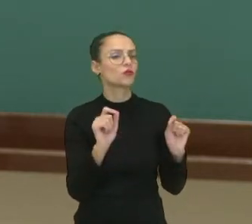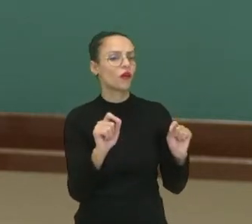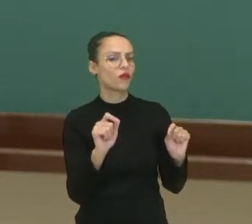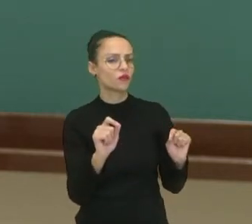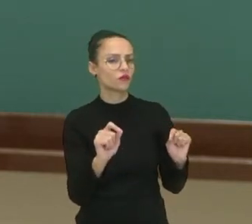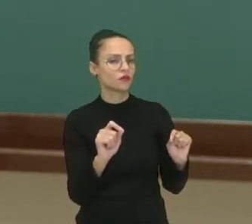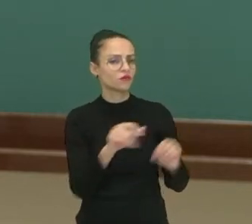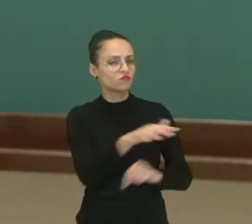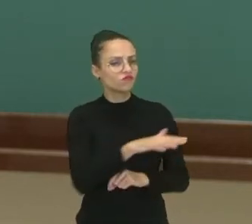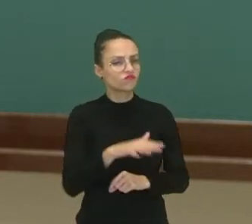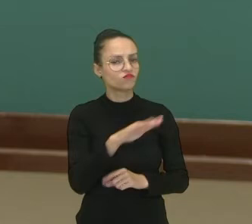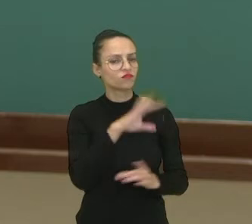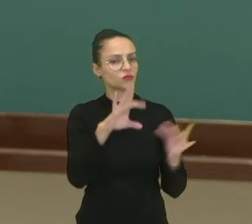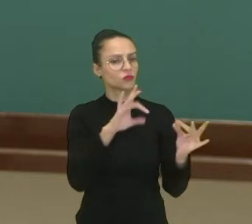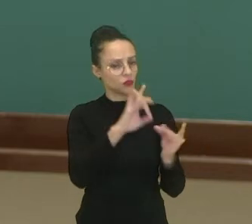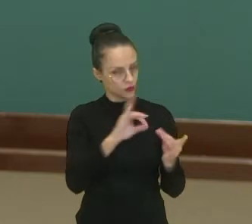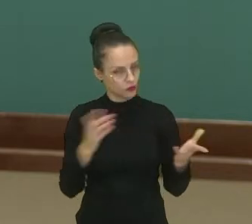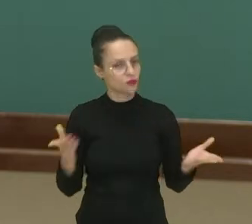direcionado?